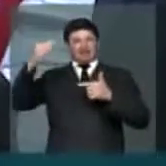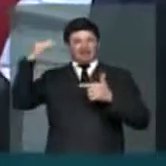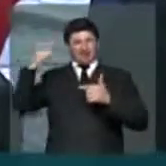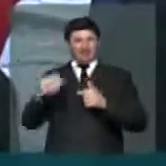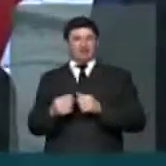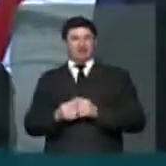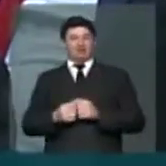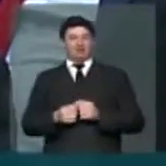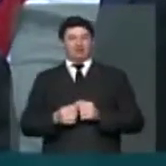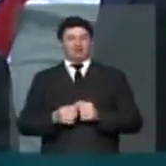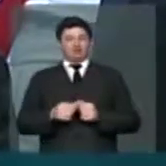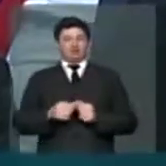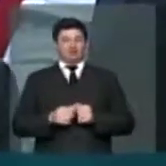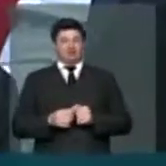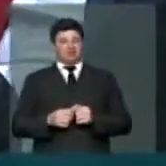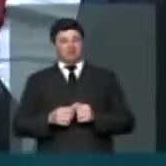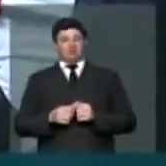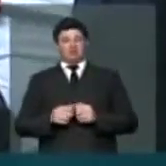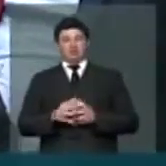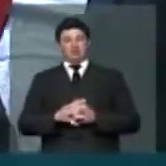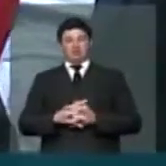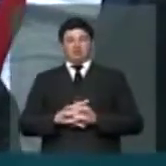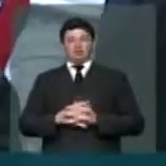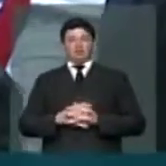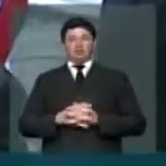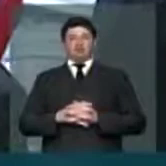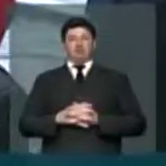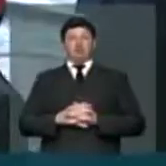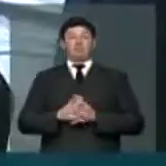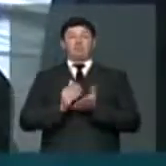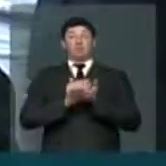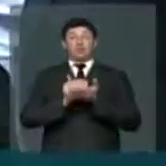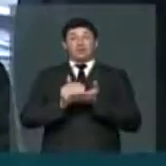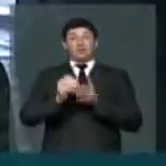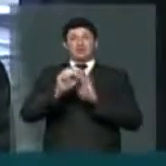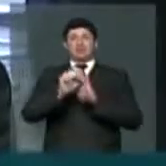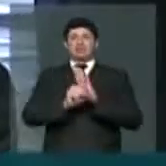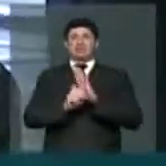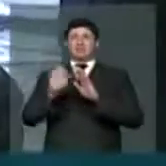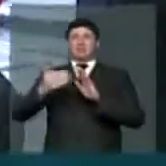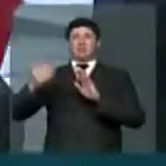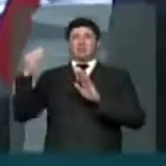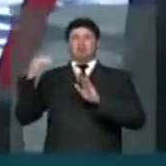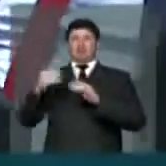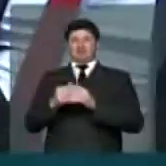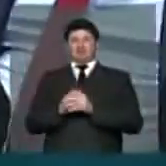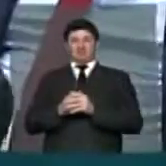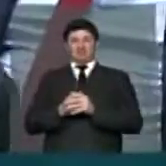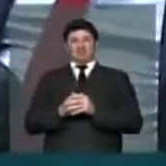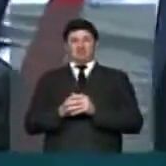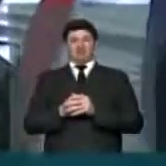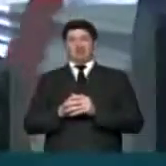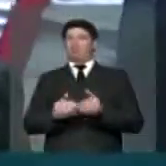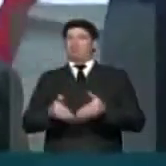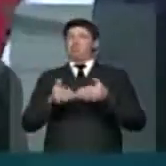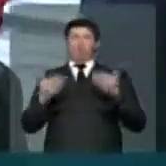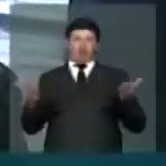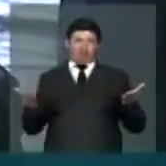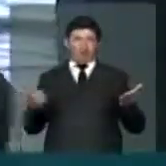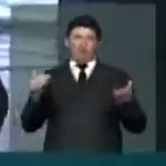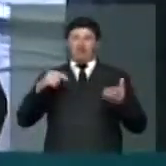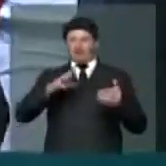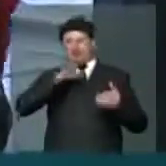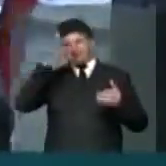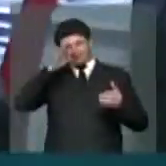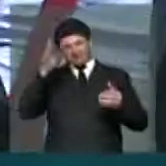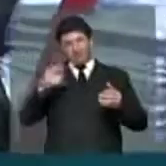que constituiu a União das Repúblicas Socialistas Soviéticas no início do século passado, há 100 anos atrás, é também outra